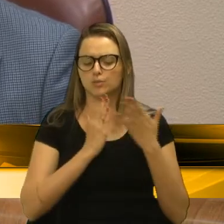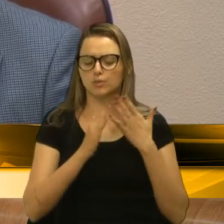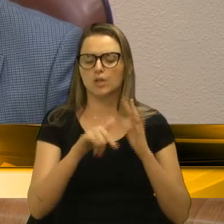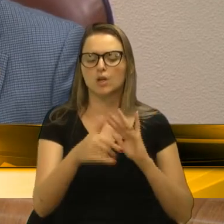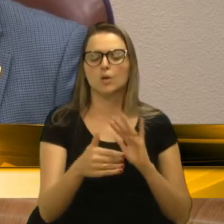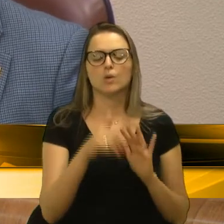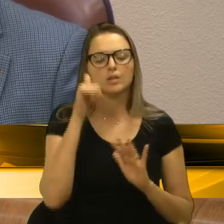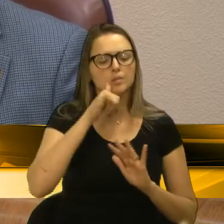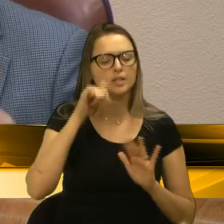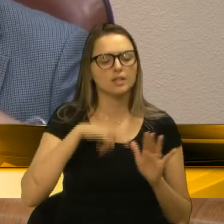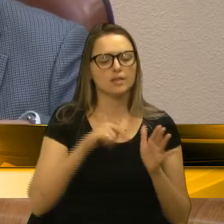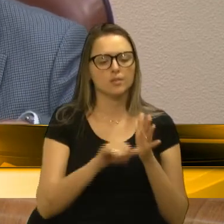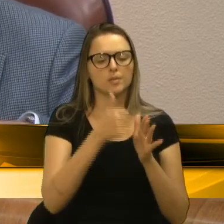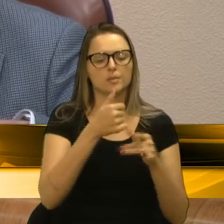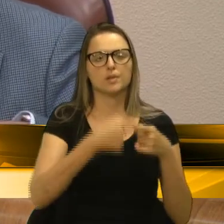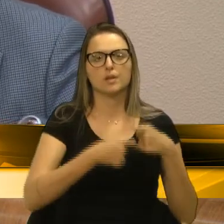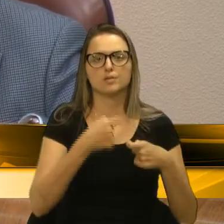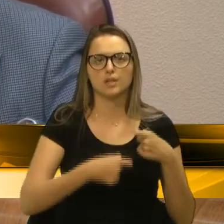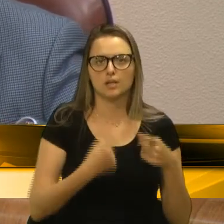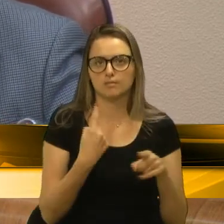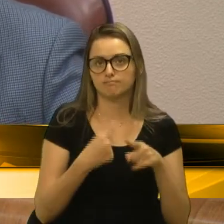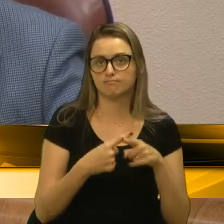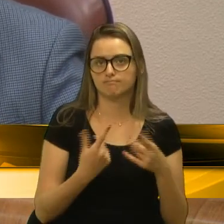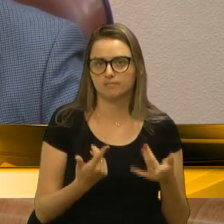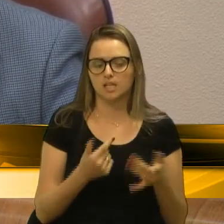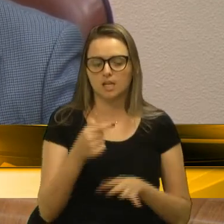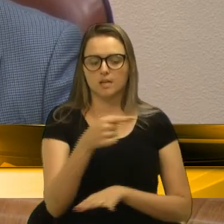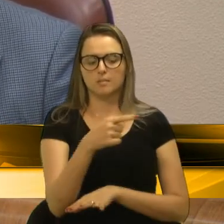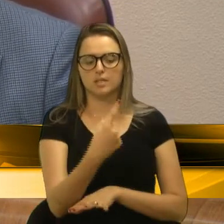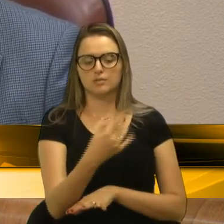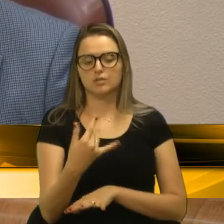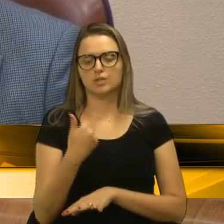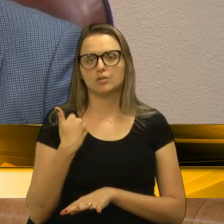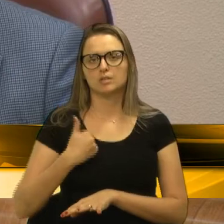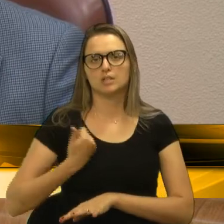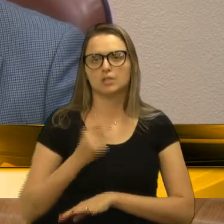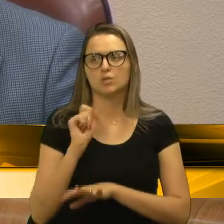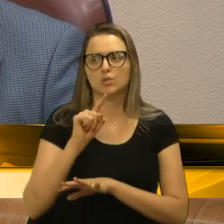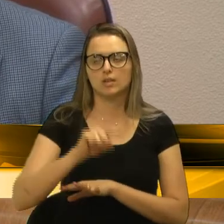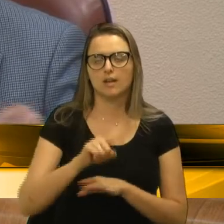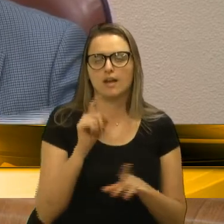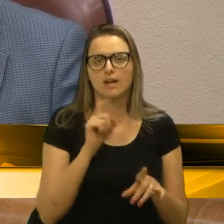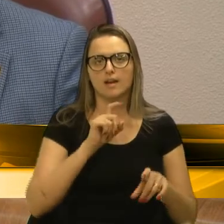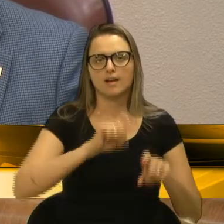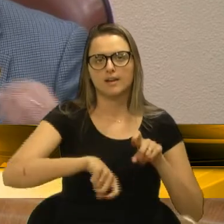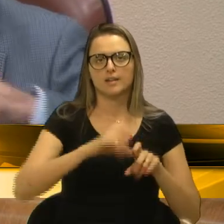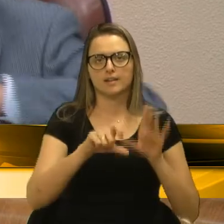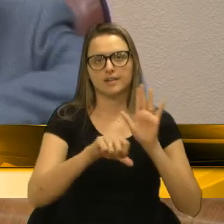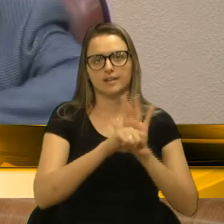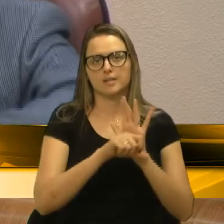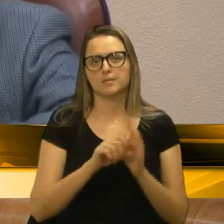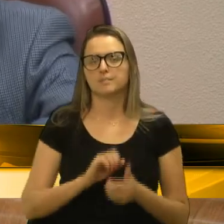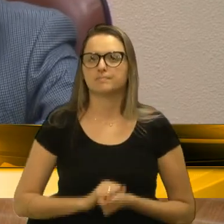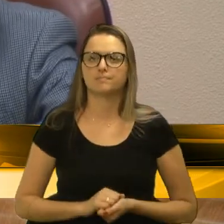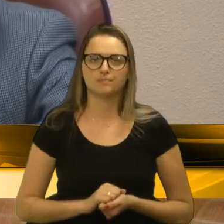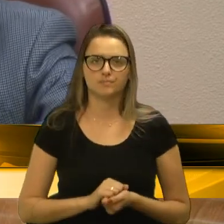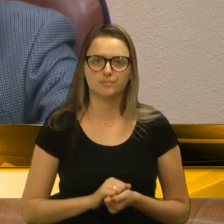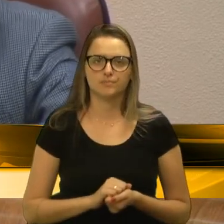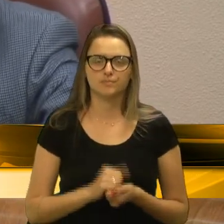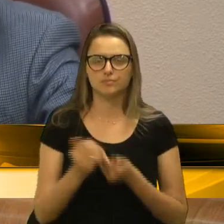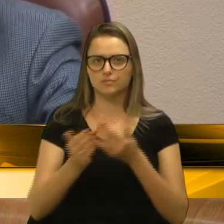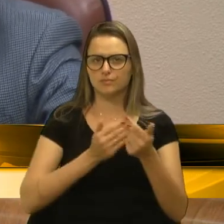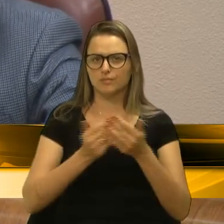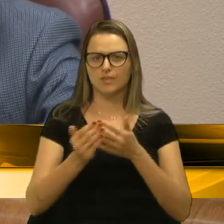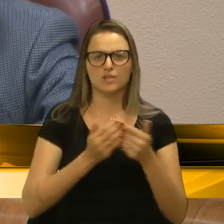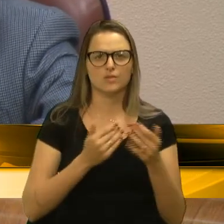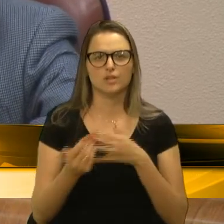primeira relação. Ao que tudo indica, ela teria menos de 14 anos na época, o que caracteriza um crime de estupro de vulnerável. Independente do